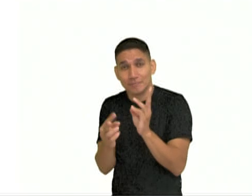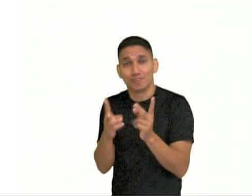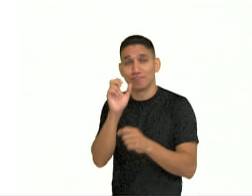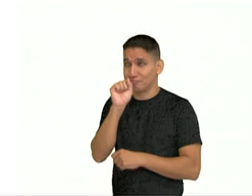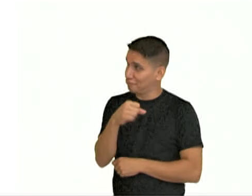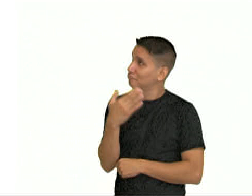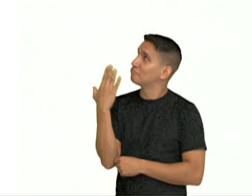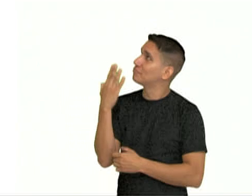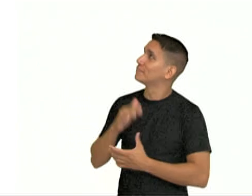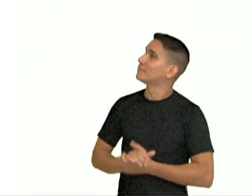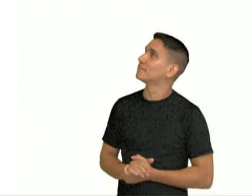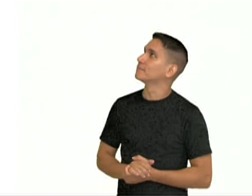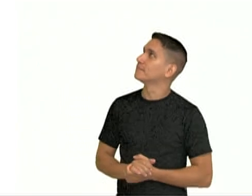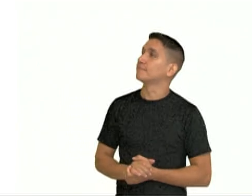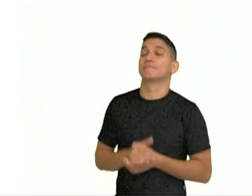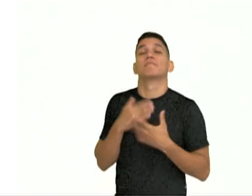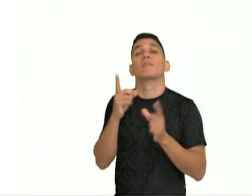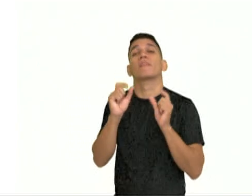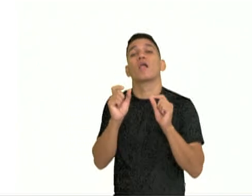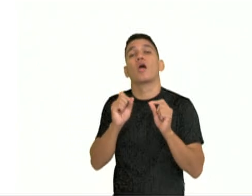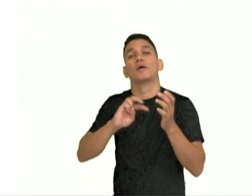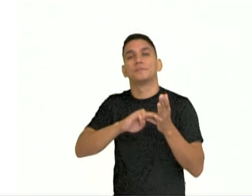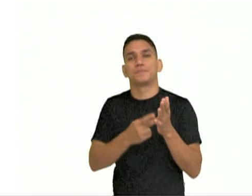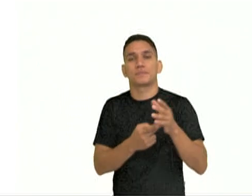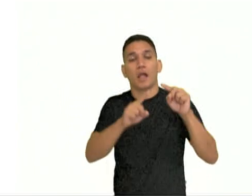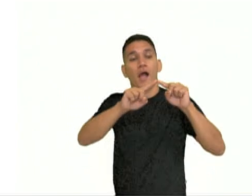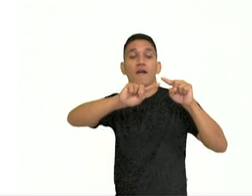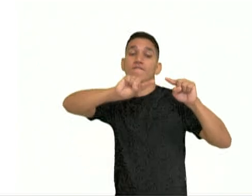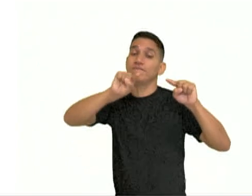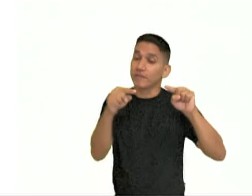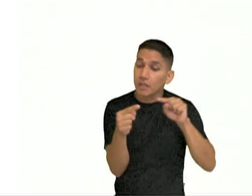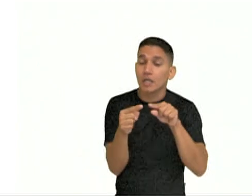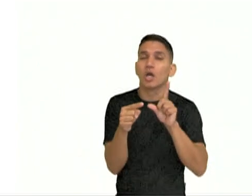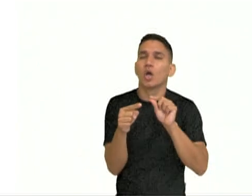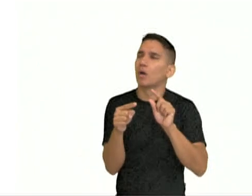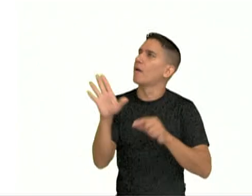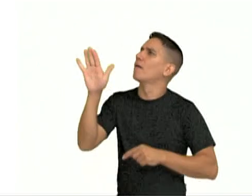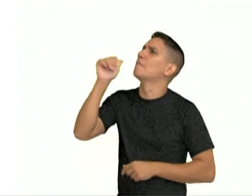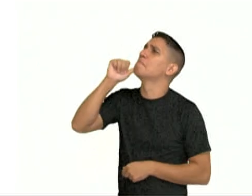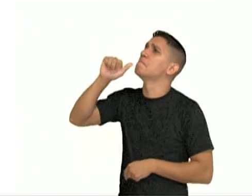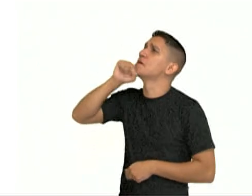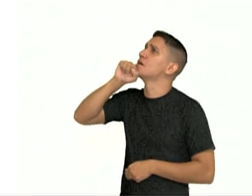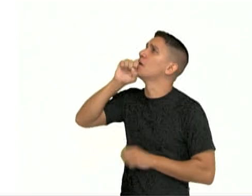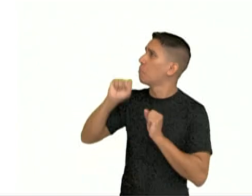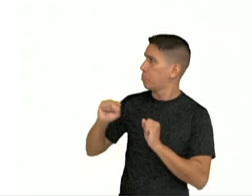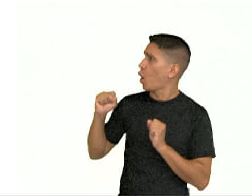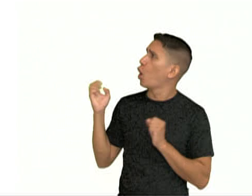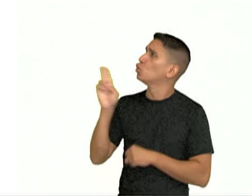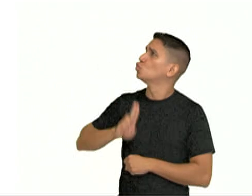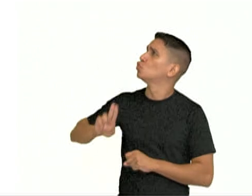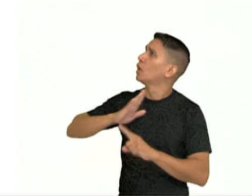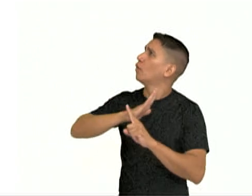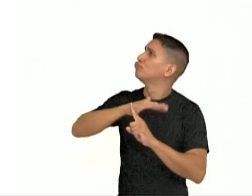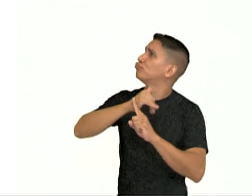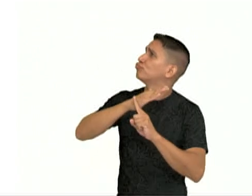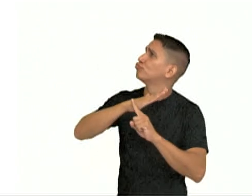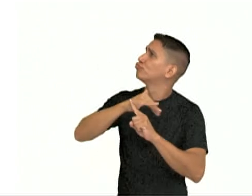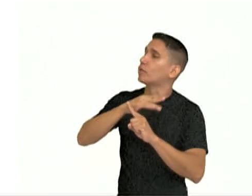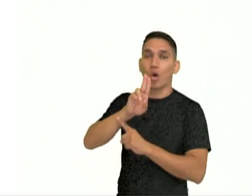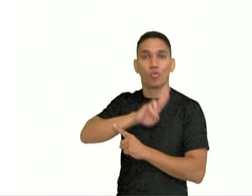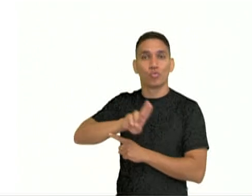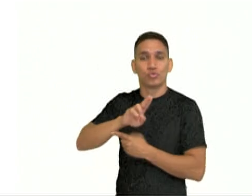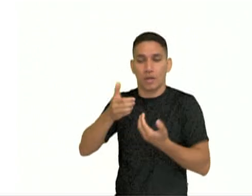Isso. Então, a vírgula, né? Mamãe, posso ir com minha fantasia, está isolando um